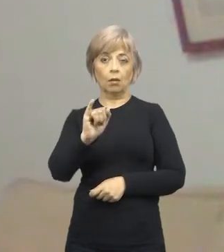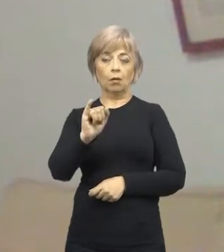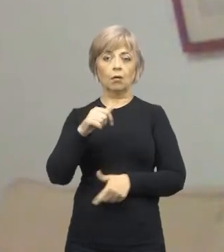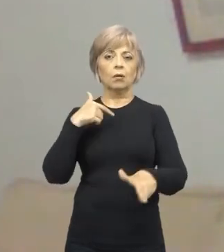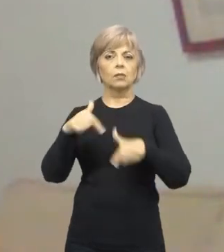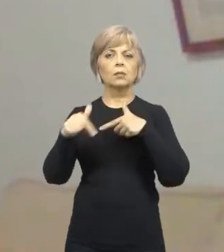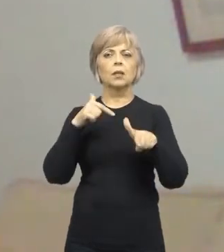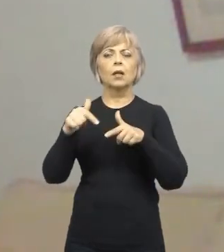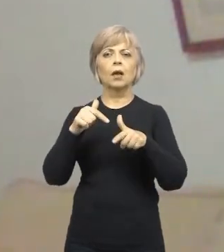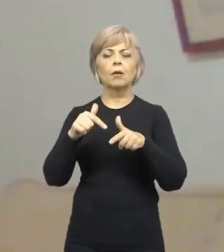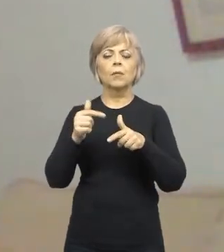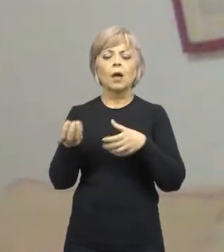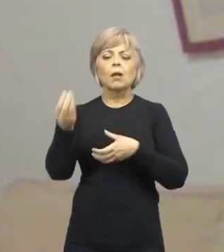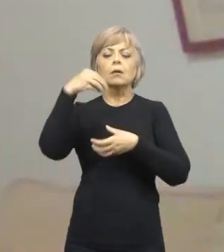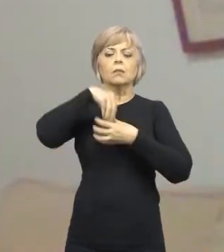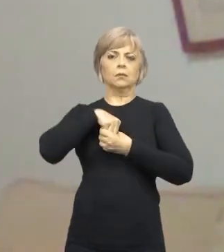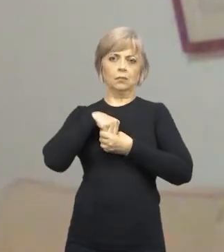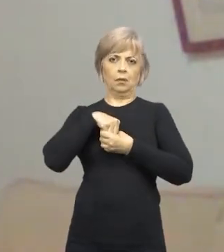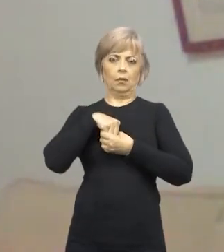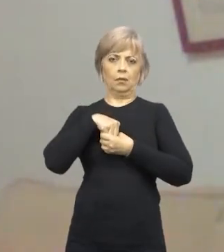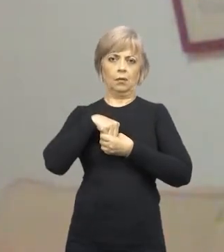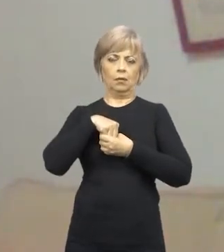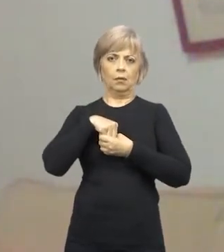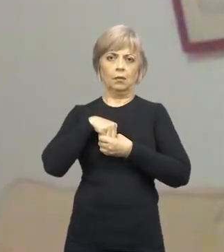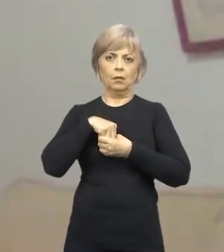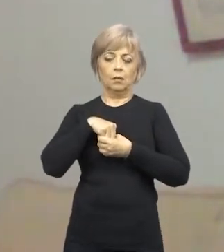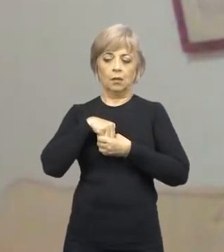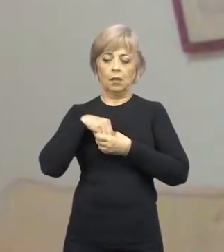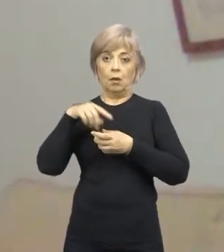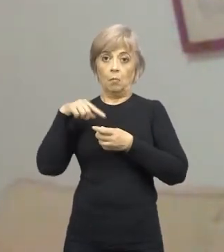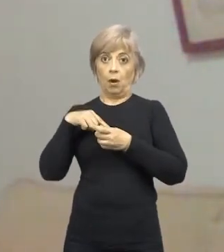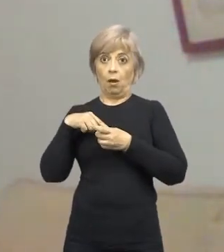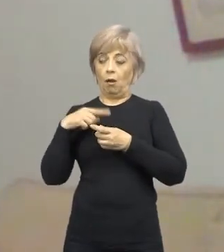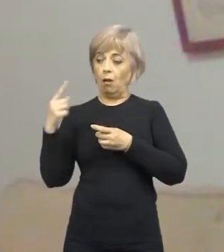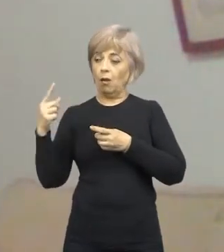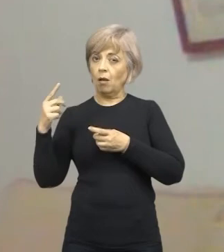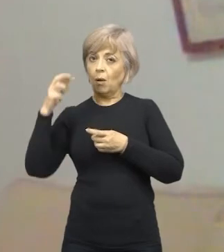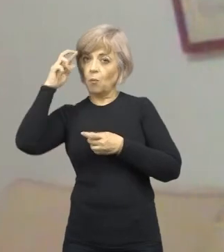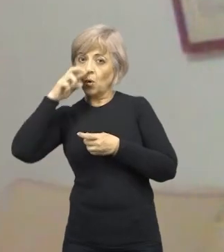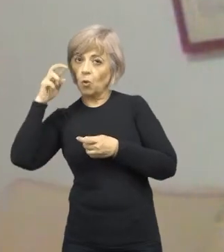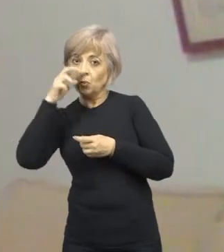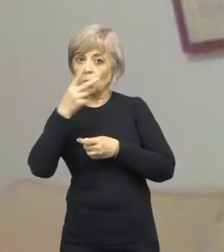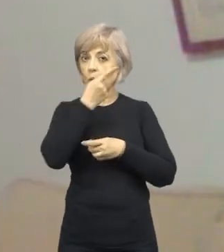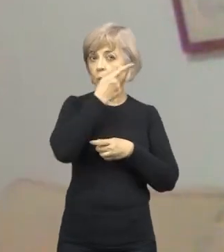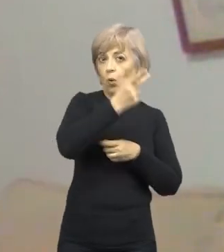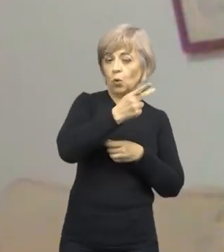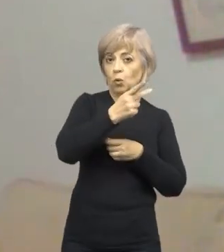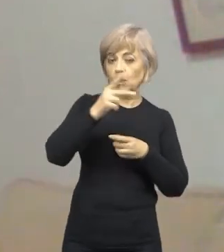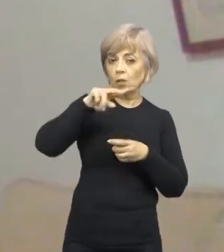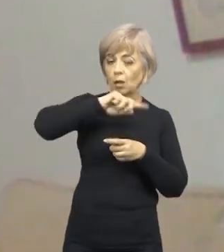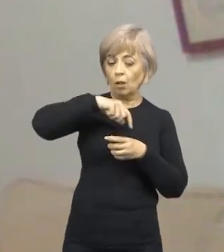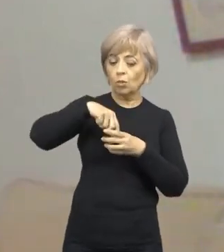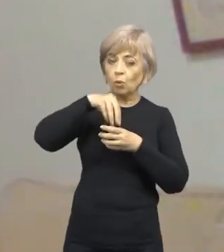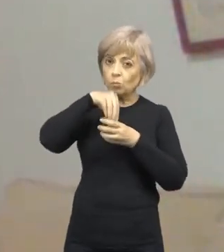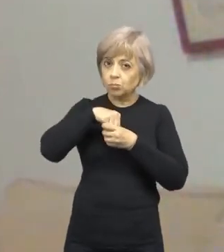atua internamente entre promotores e os procuradores